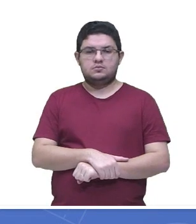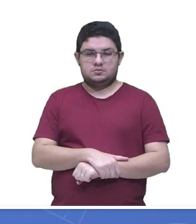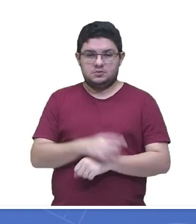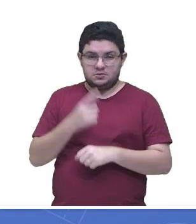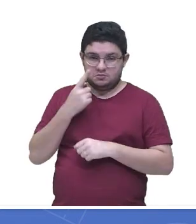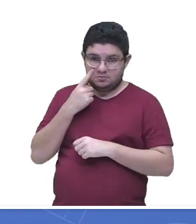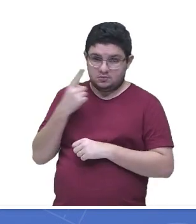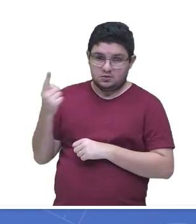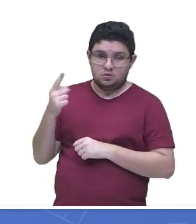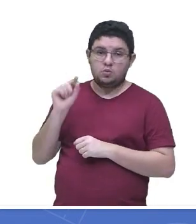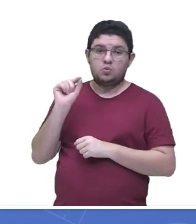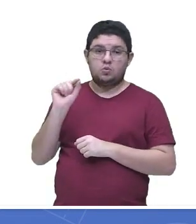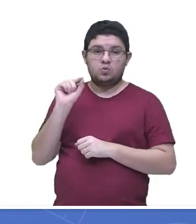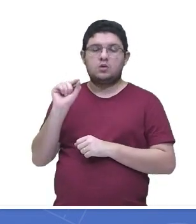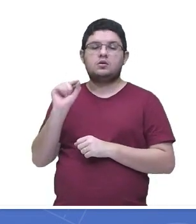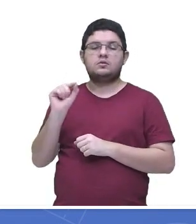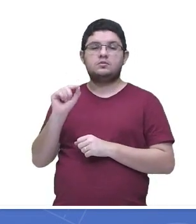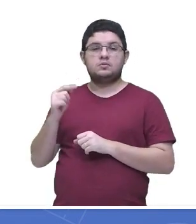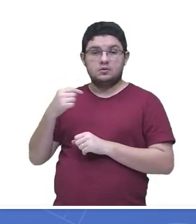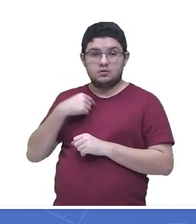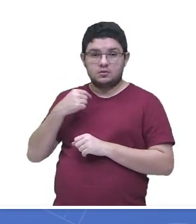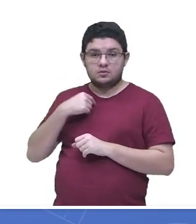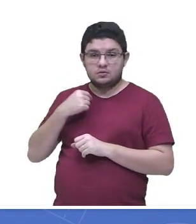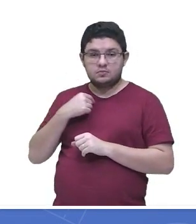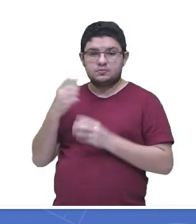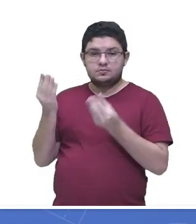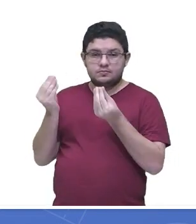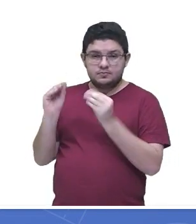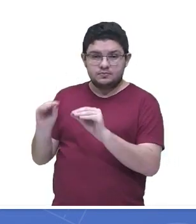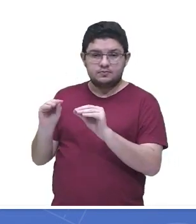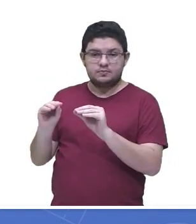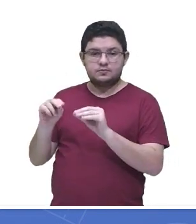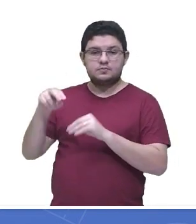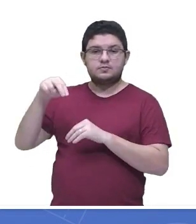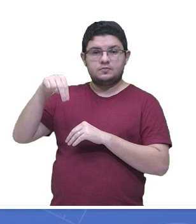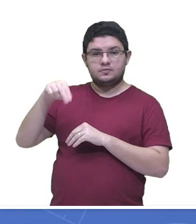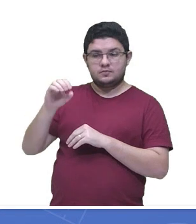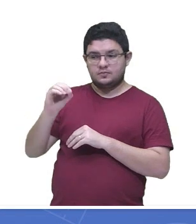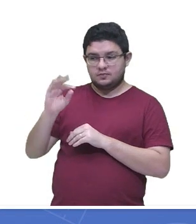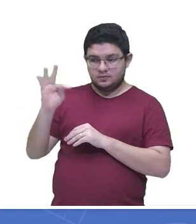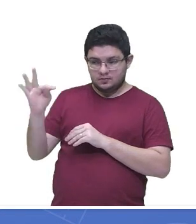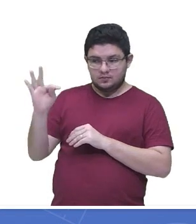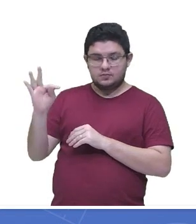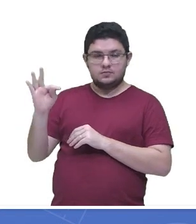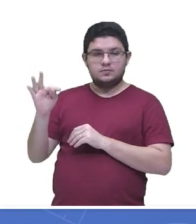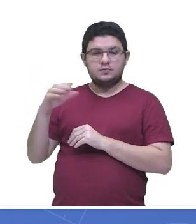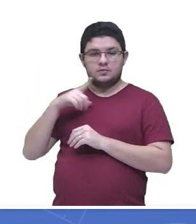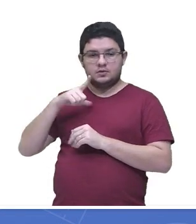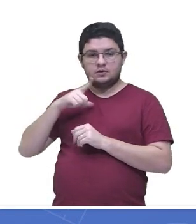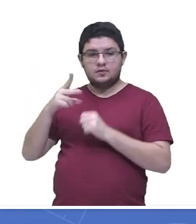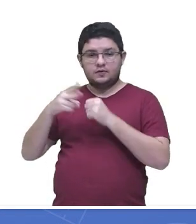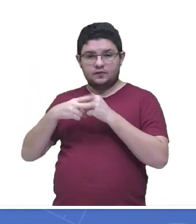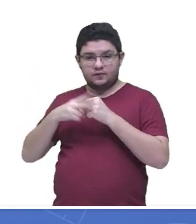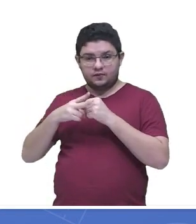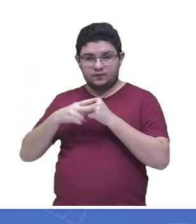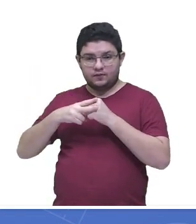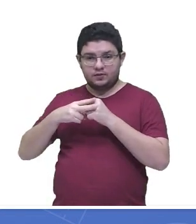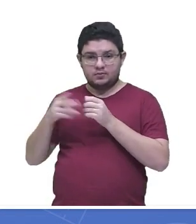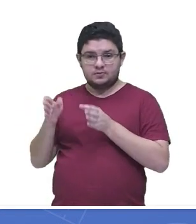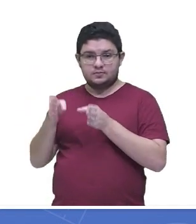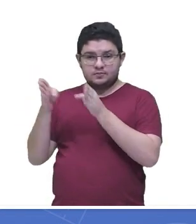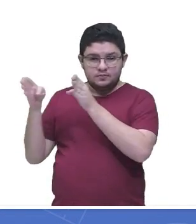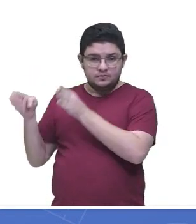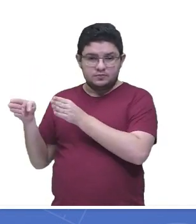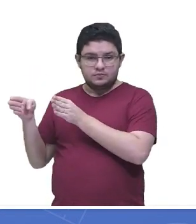que eu acrescentei a palavra not entre os dois verbos, entre o to be no passado e